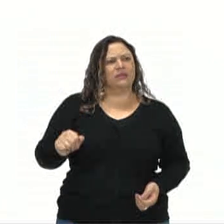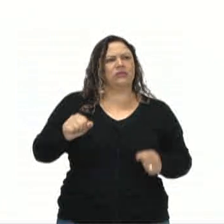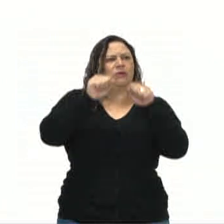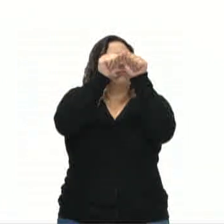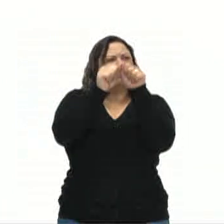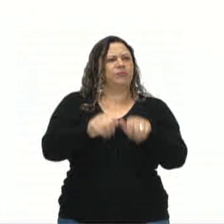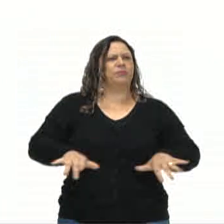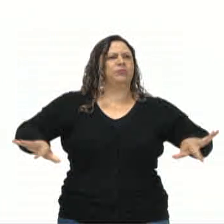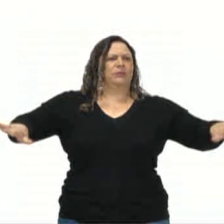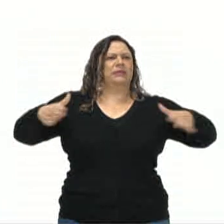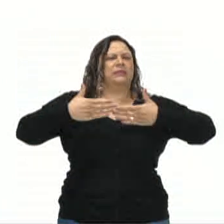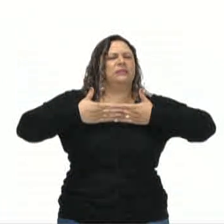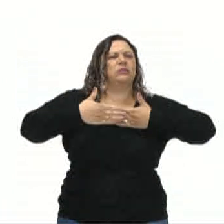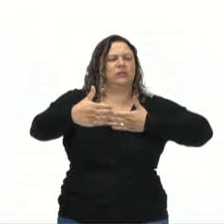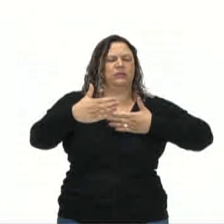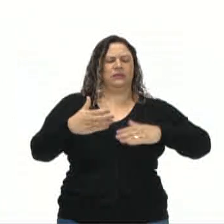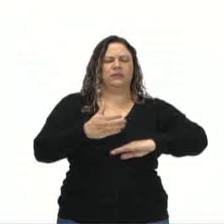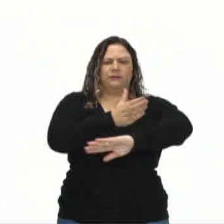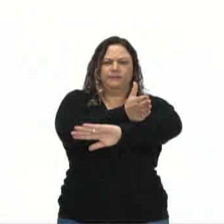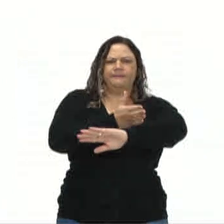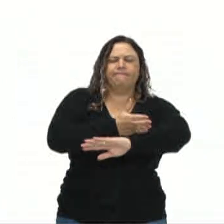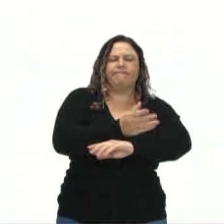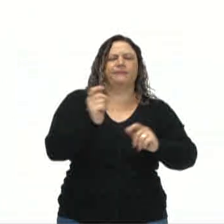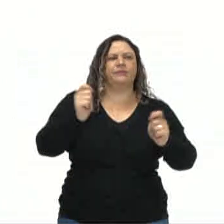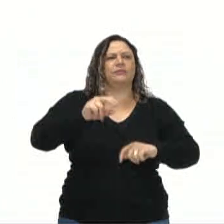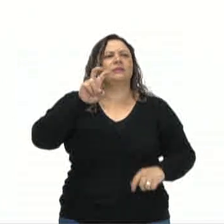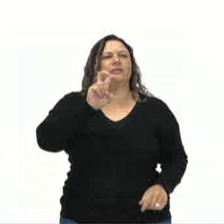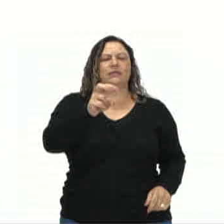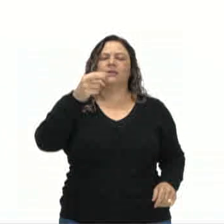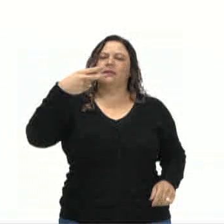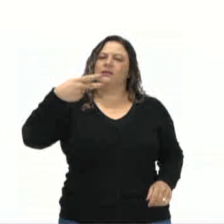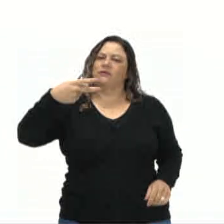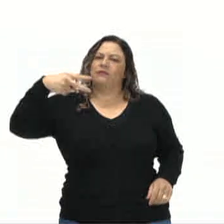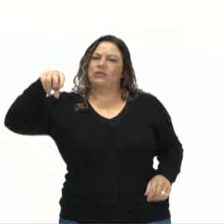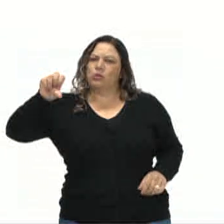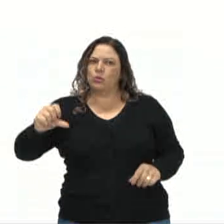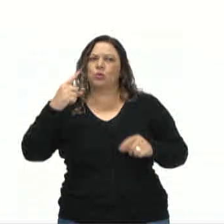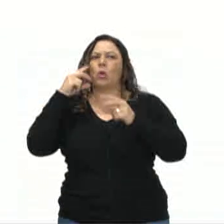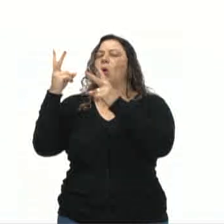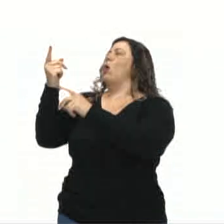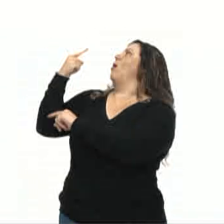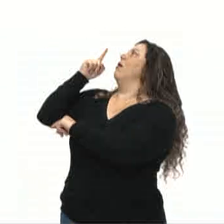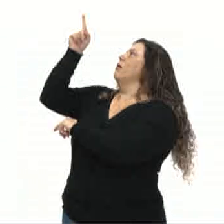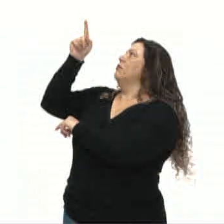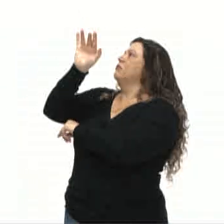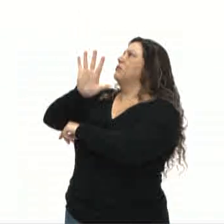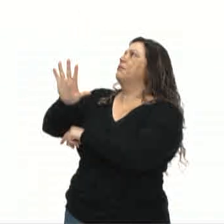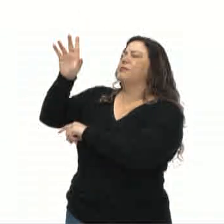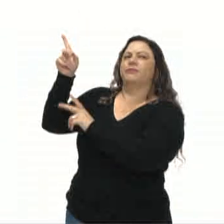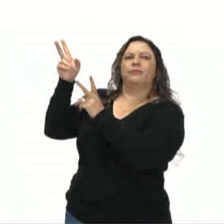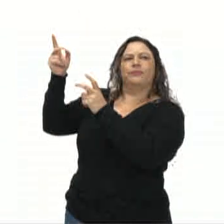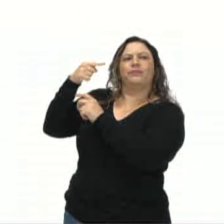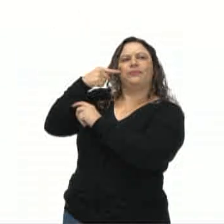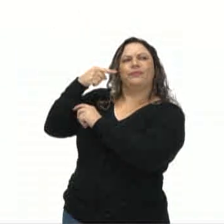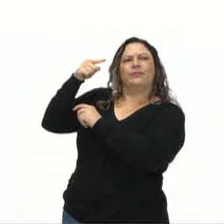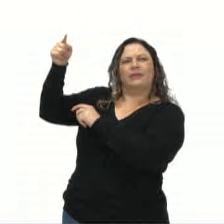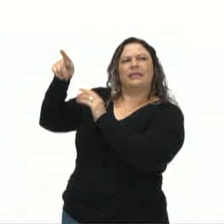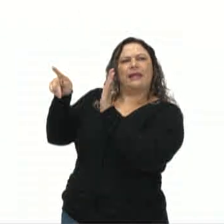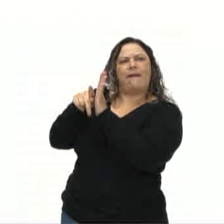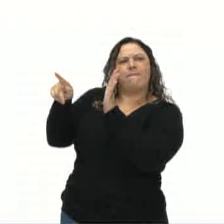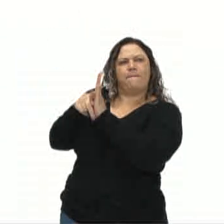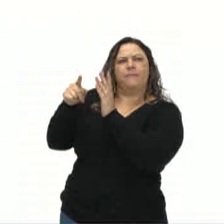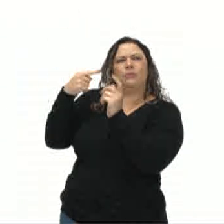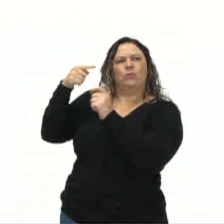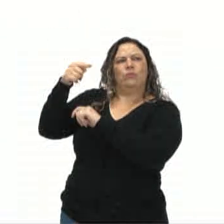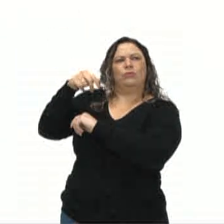Idade Média. Em 529, Bento de Núrcia, essa figura aqui que está na imagem, né? Fundou na Itália a Ordem